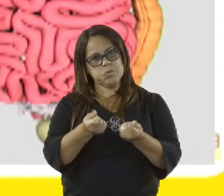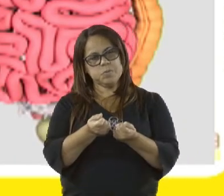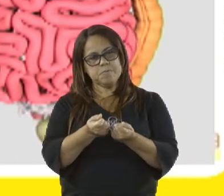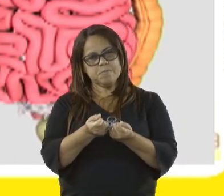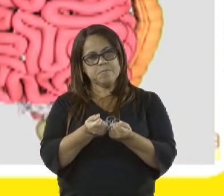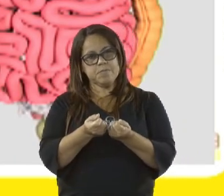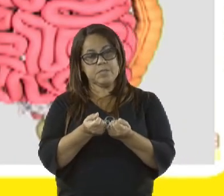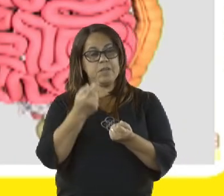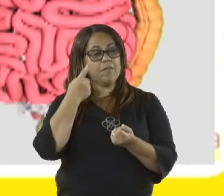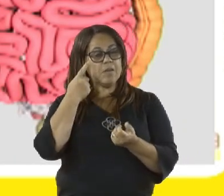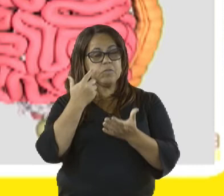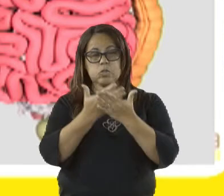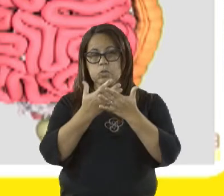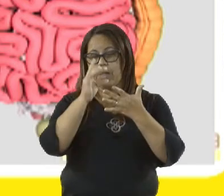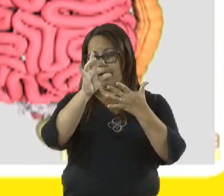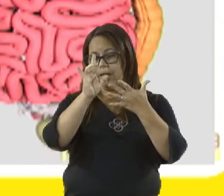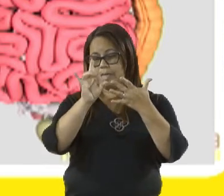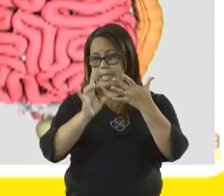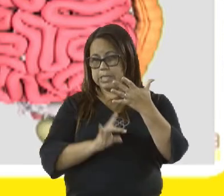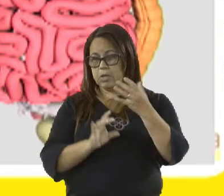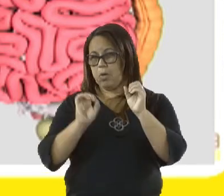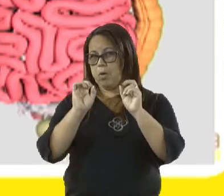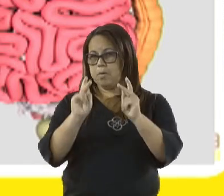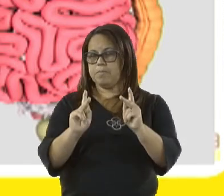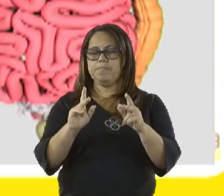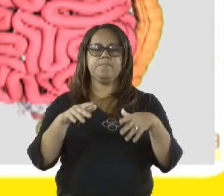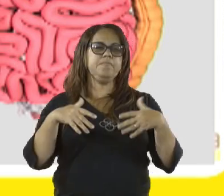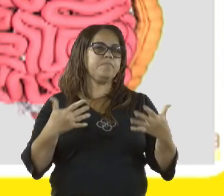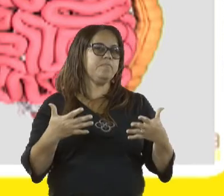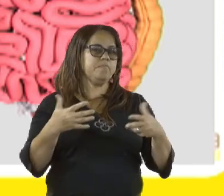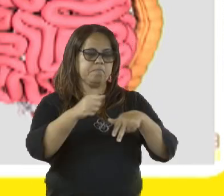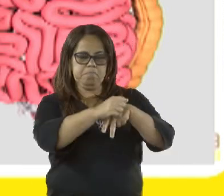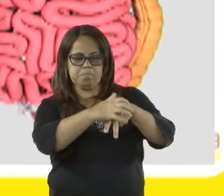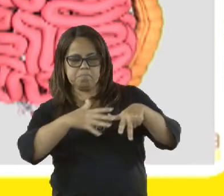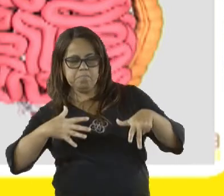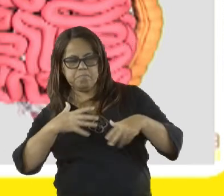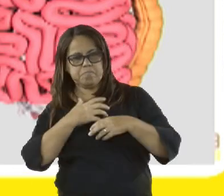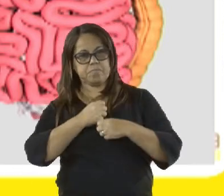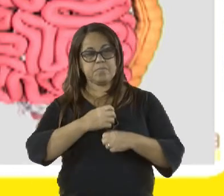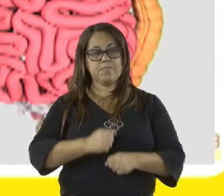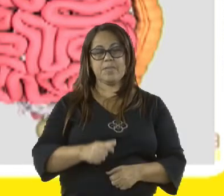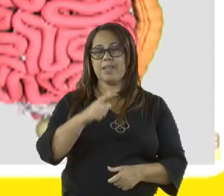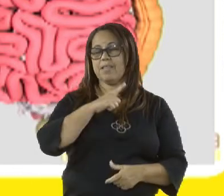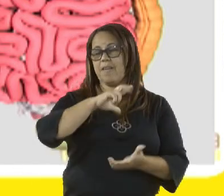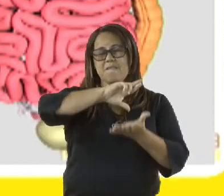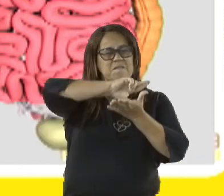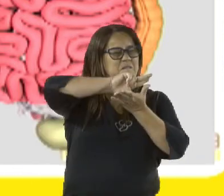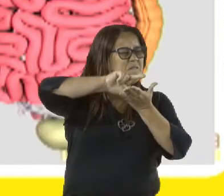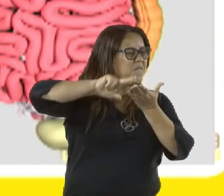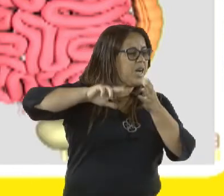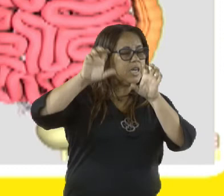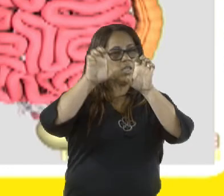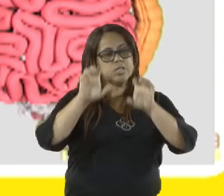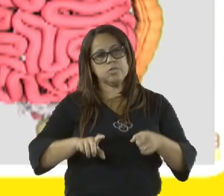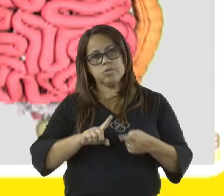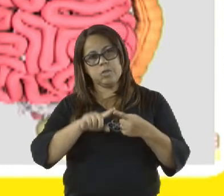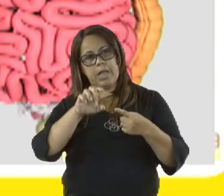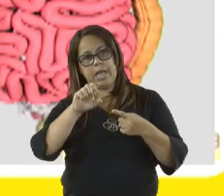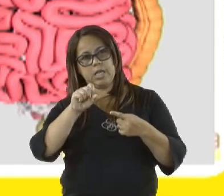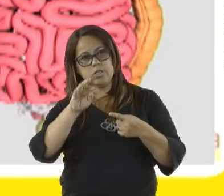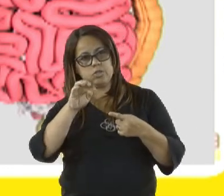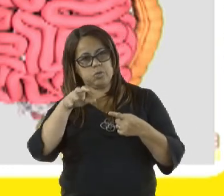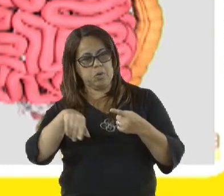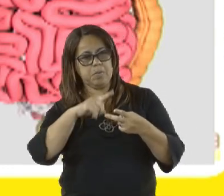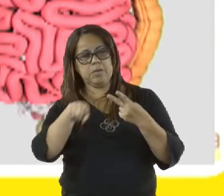acessórias. Vamos ver cada um desses, tá? Então, o sistema digestivo, ele é formado por várias estruturas, como estômago, intestino